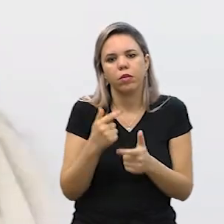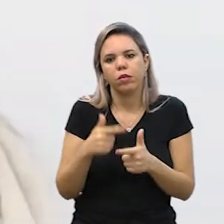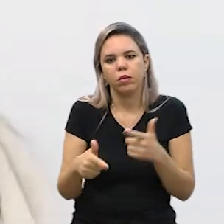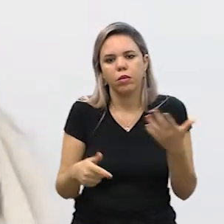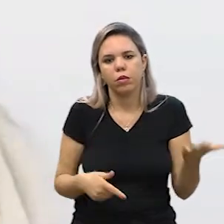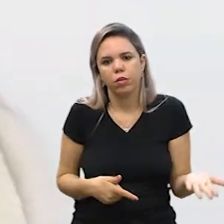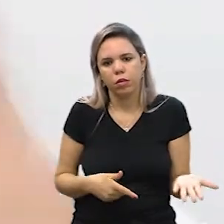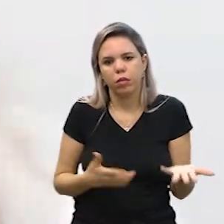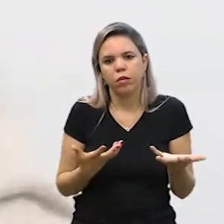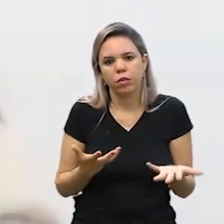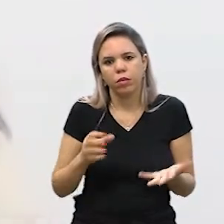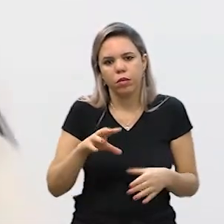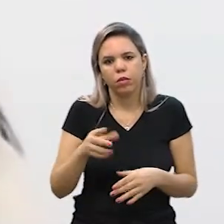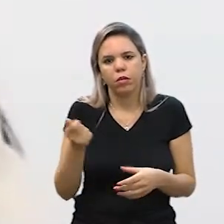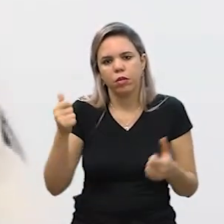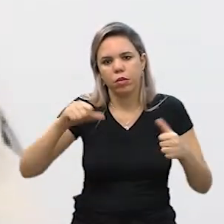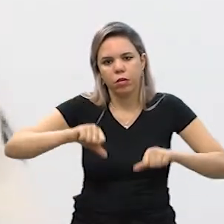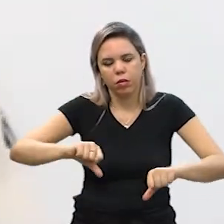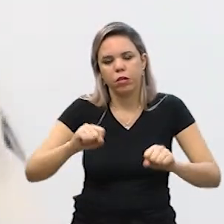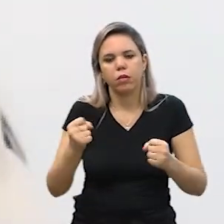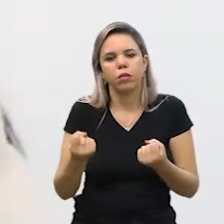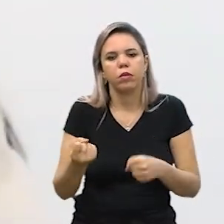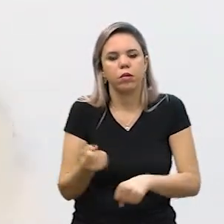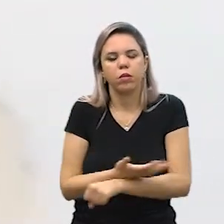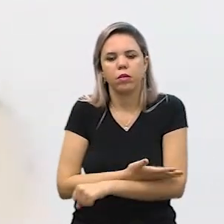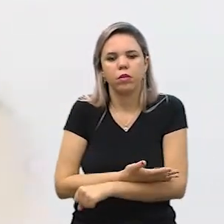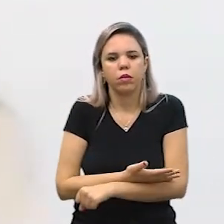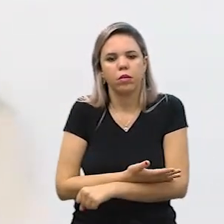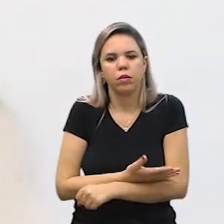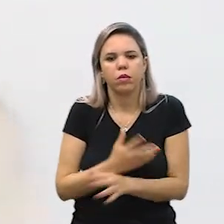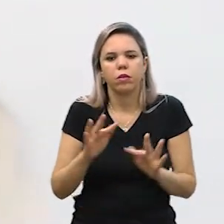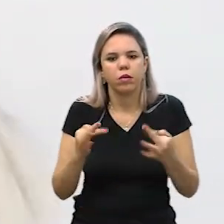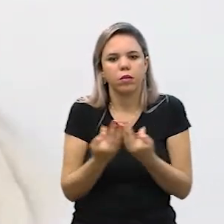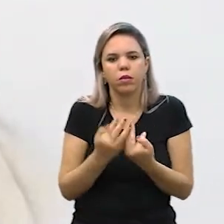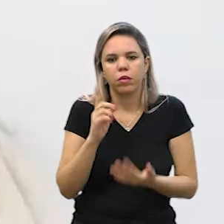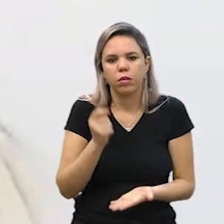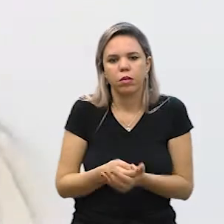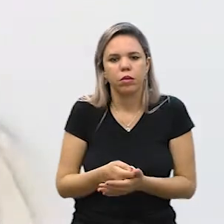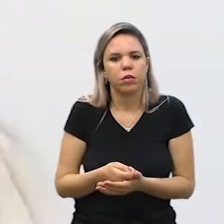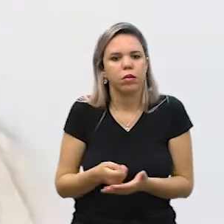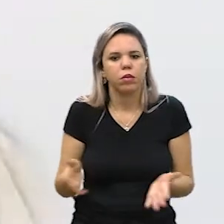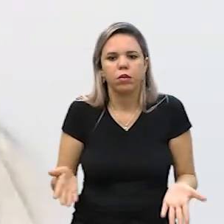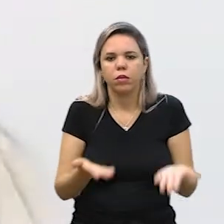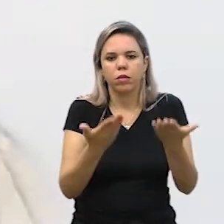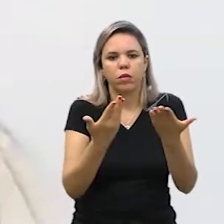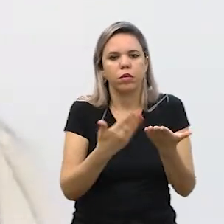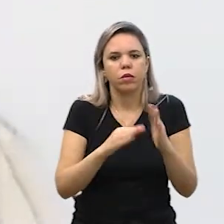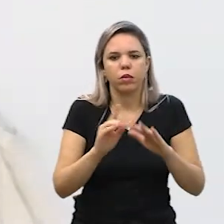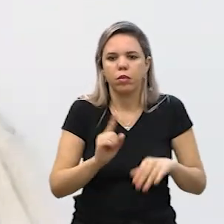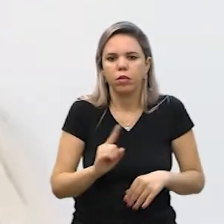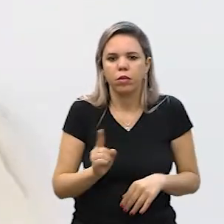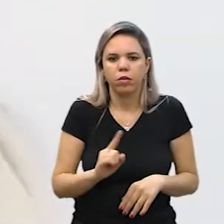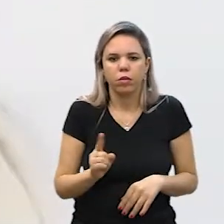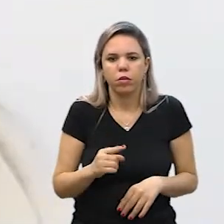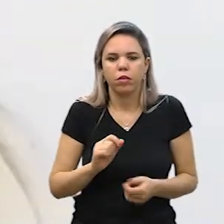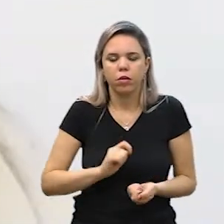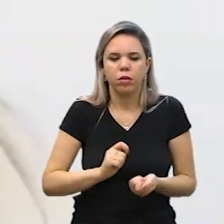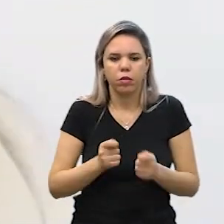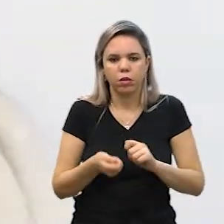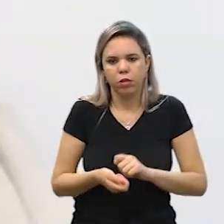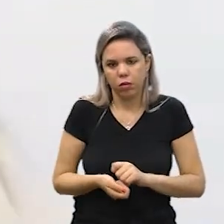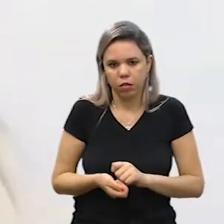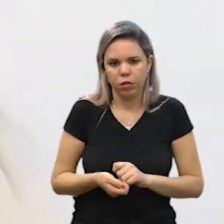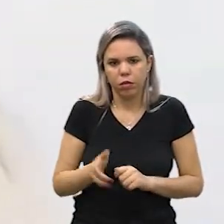questão, quer queira ou não, agrava a questão socioemocional. Então, muitos pais decidiram, não envio mais para o colégio. Nos